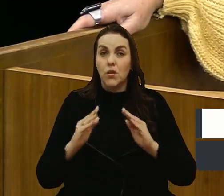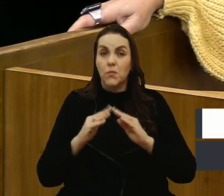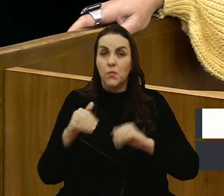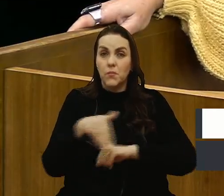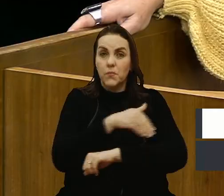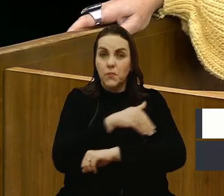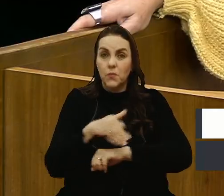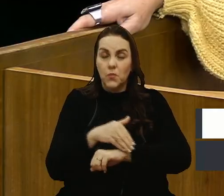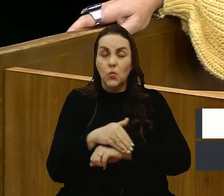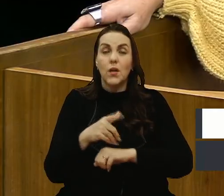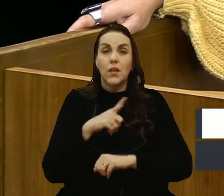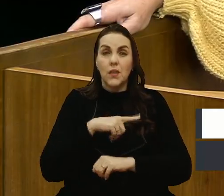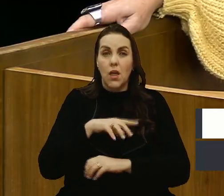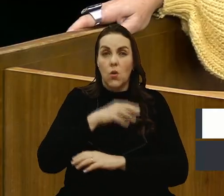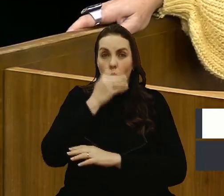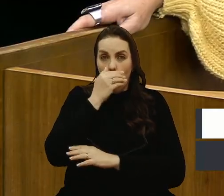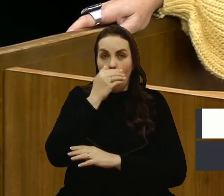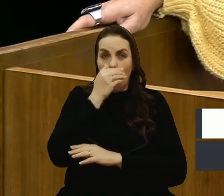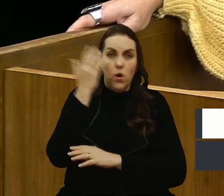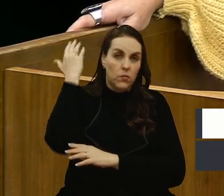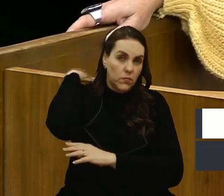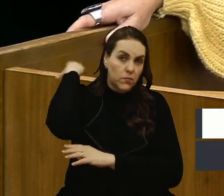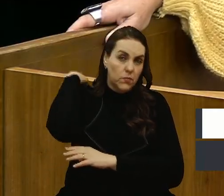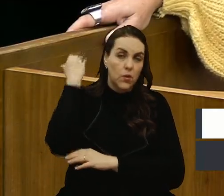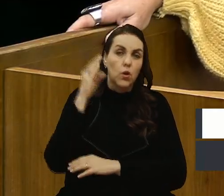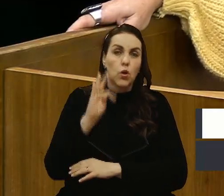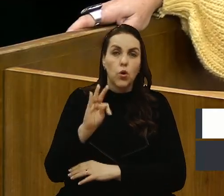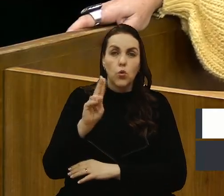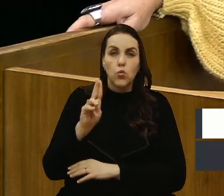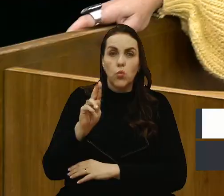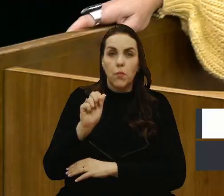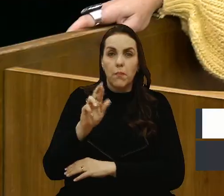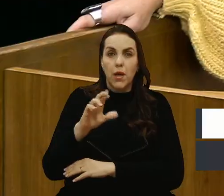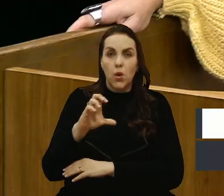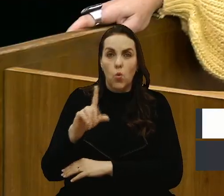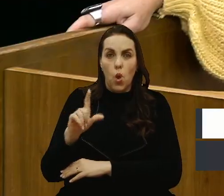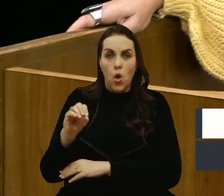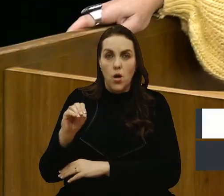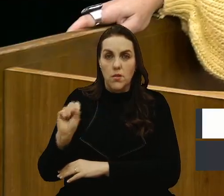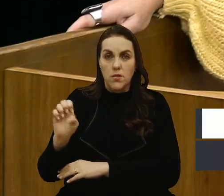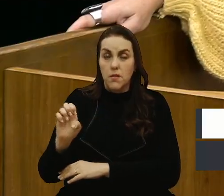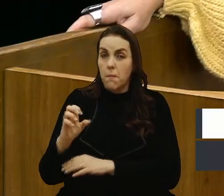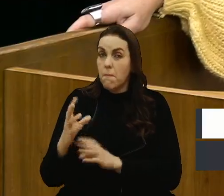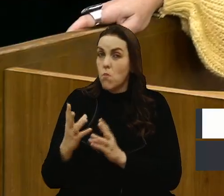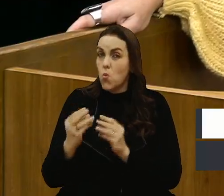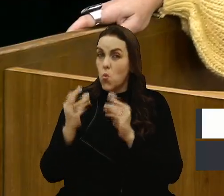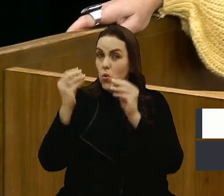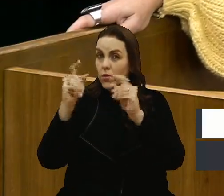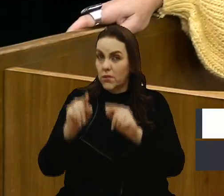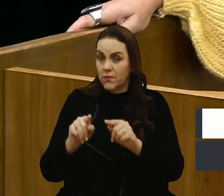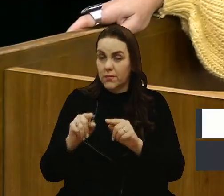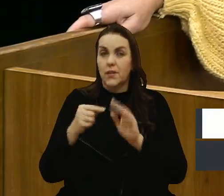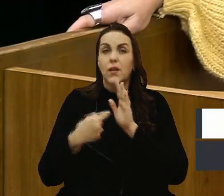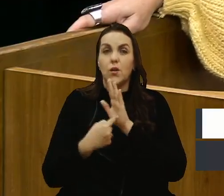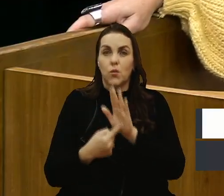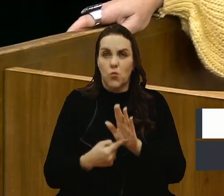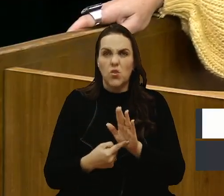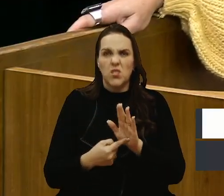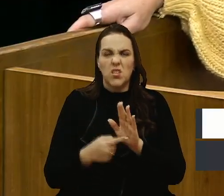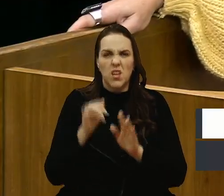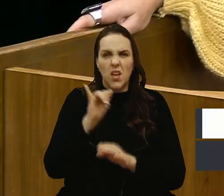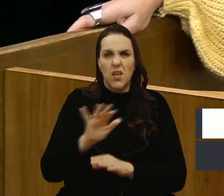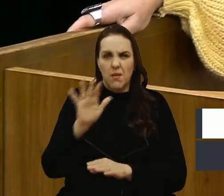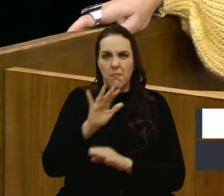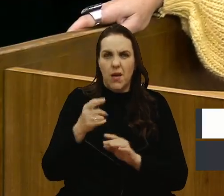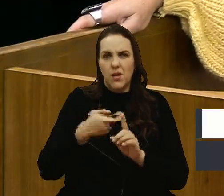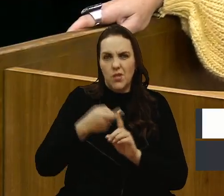com tuberculose enorme. Eu mostrei aqui uma imagem há poucos dias, poucos